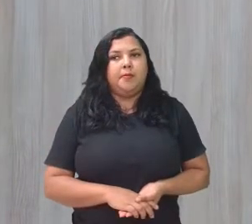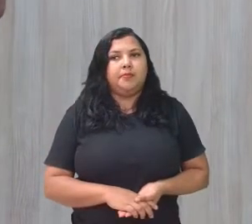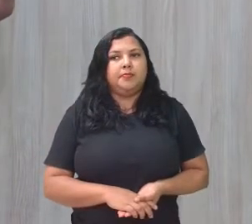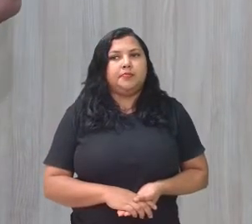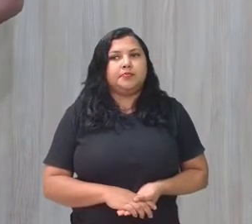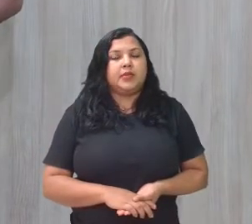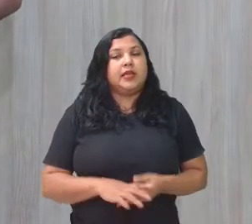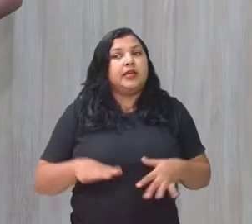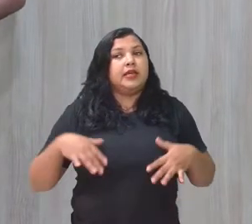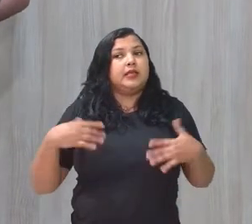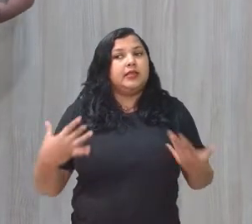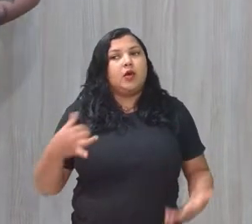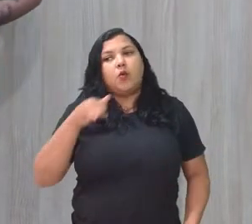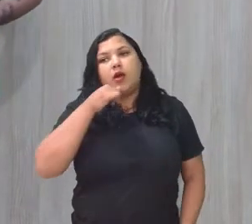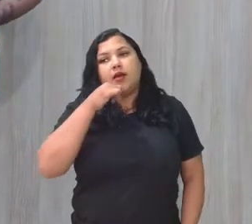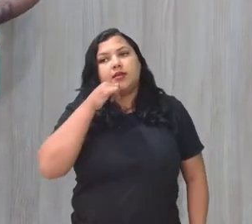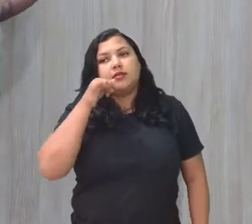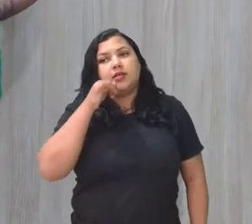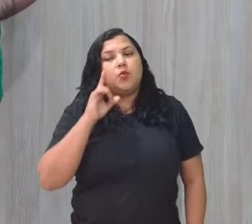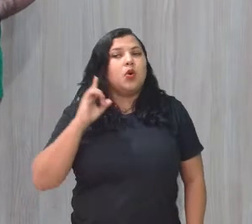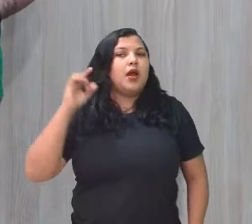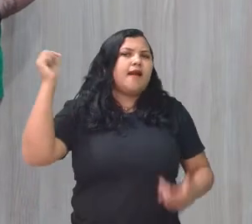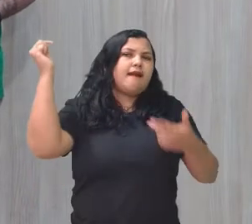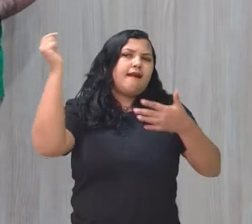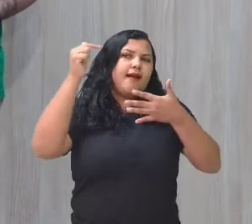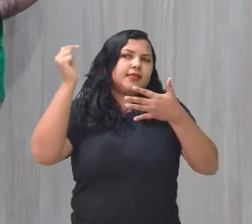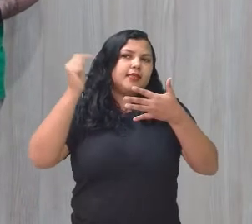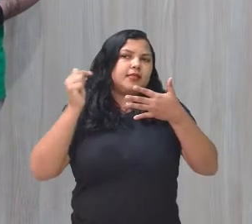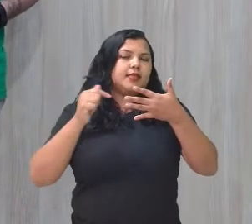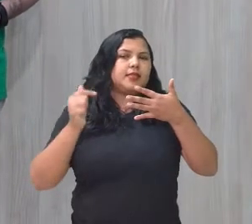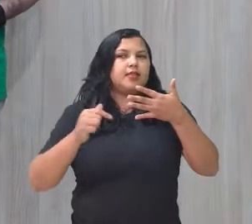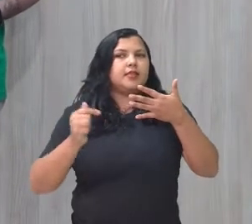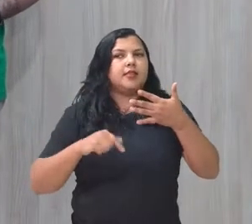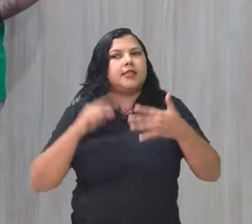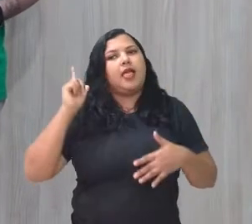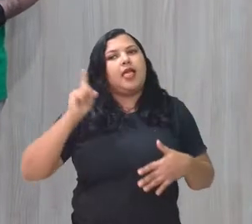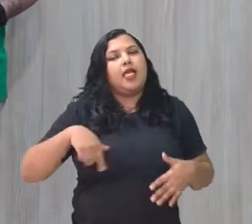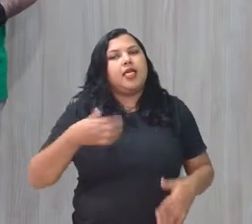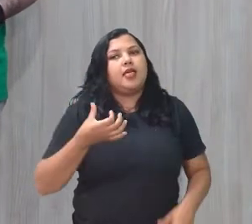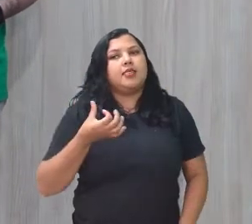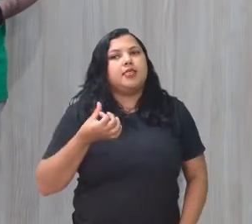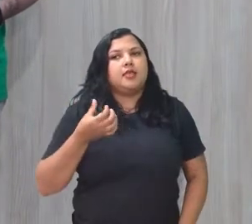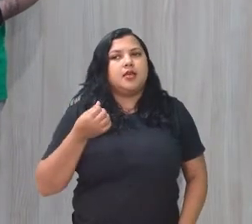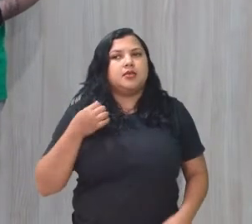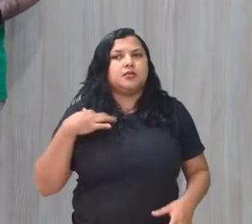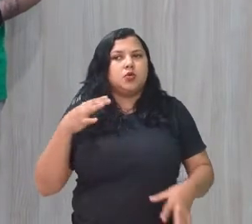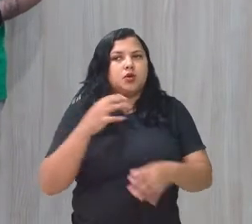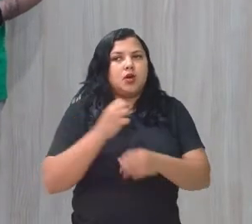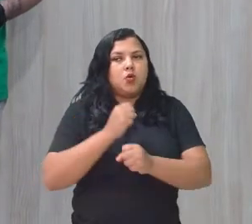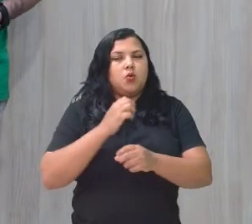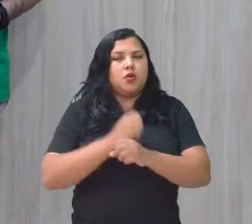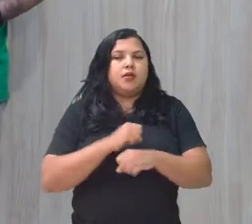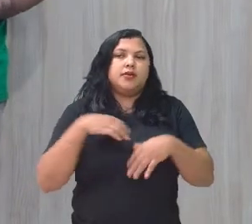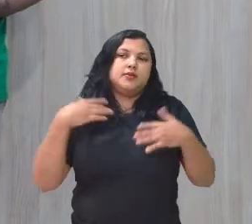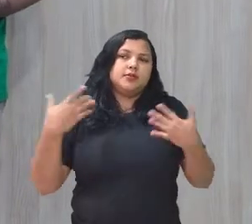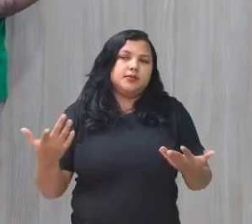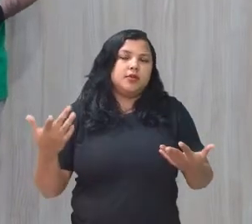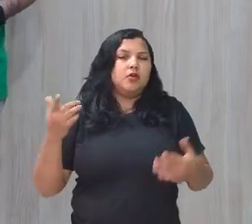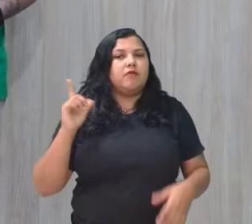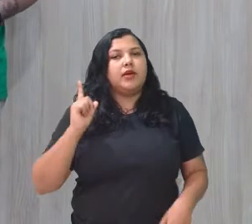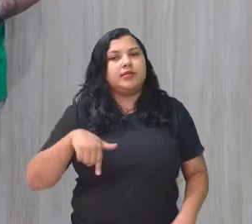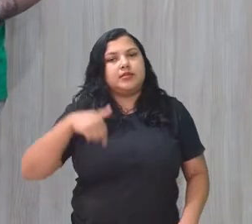12, cada uma delas, eu vou pegar que cada uma delas vale 6. Quando eu pegar todas essas 12 partes, eu simplesmente peguei